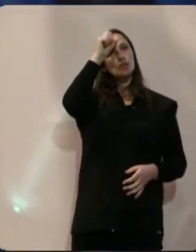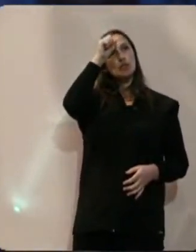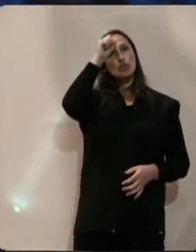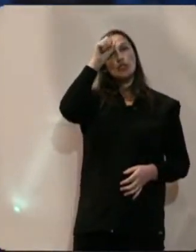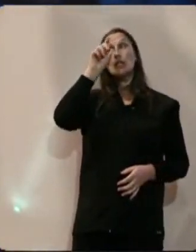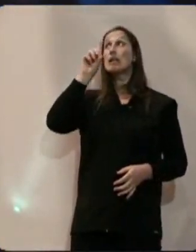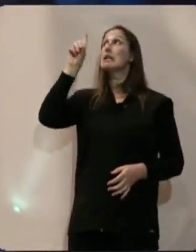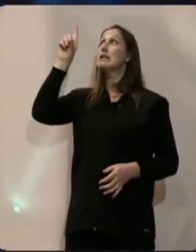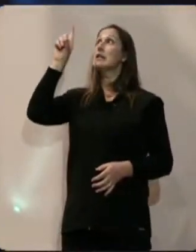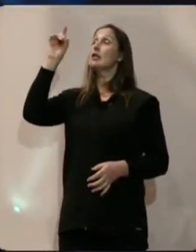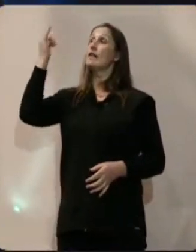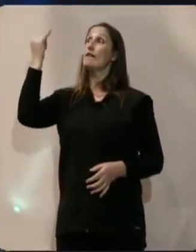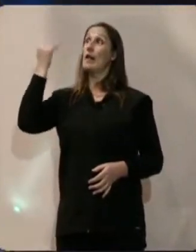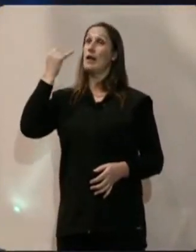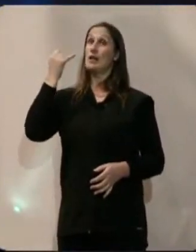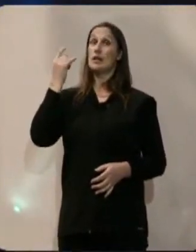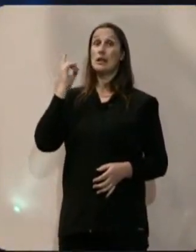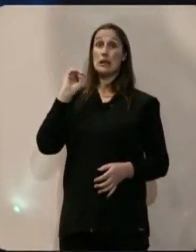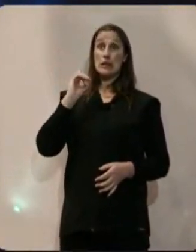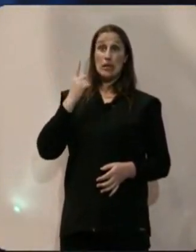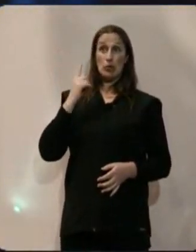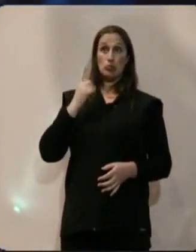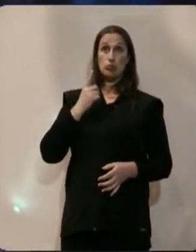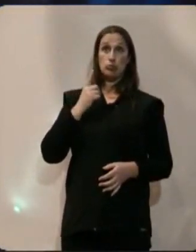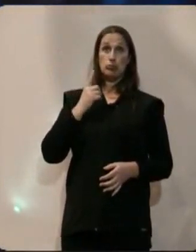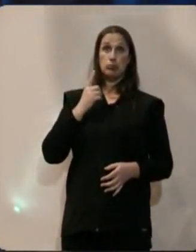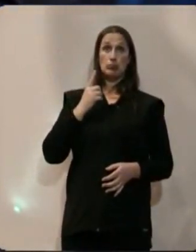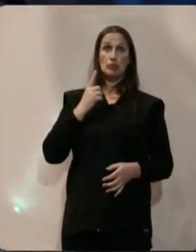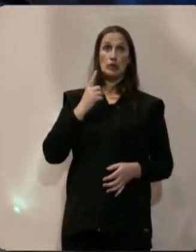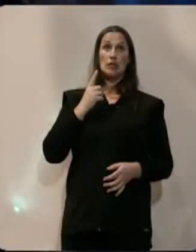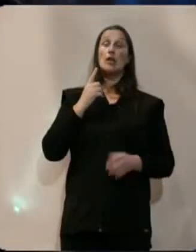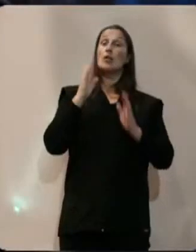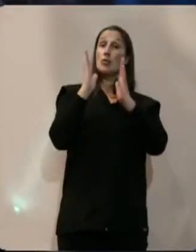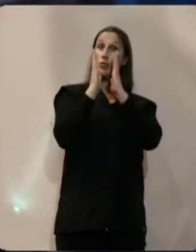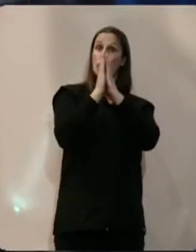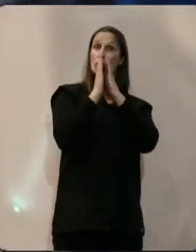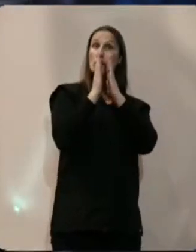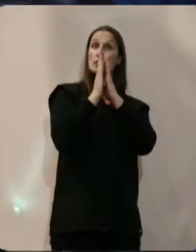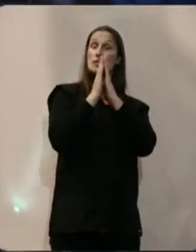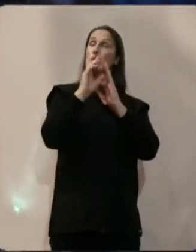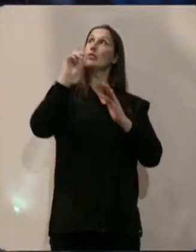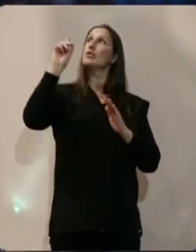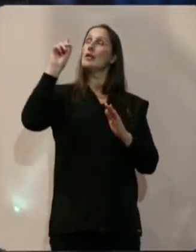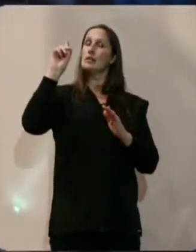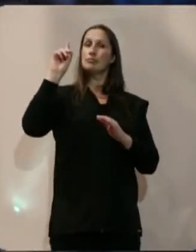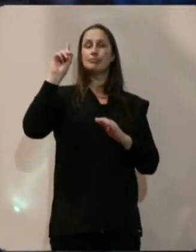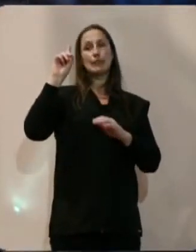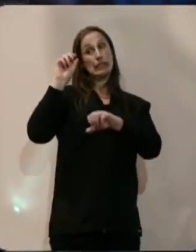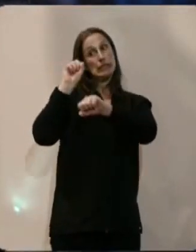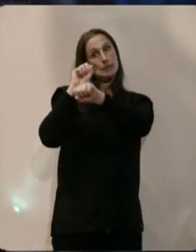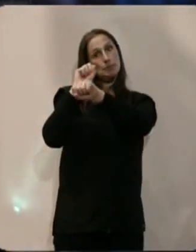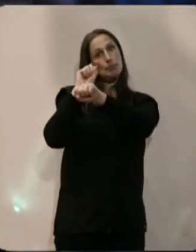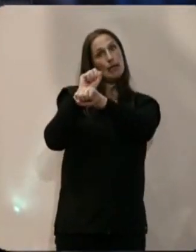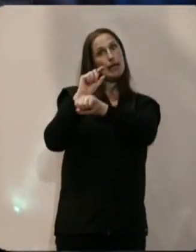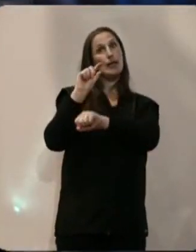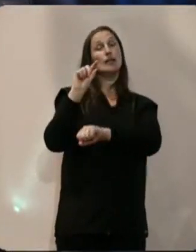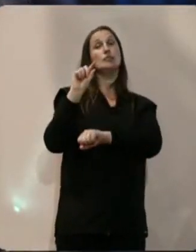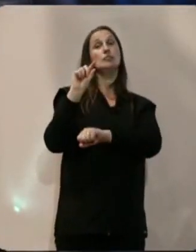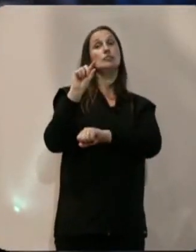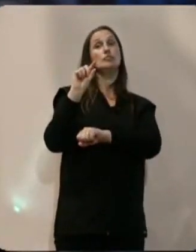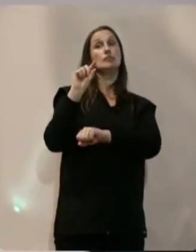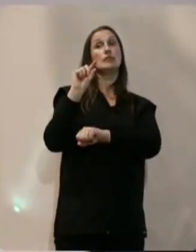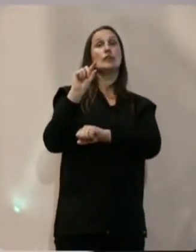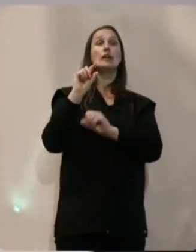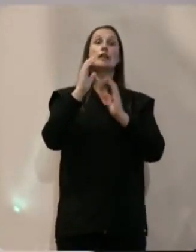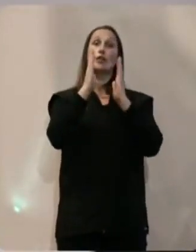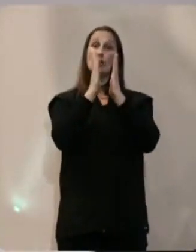Tem orações que Ele diz não. Tem orações que Ele diz: ainda não chegou a hora, aguenta aí.